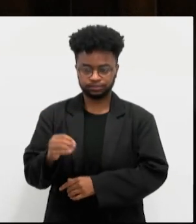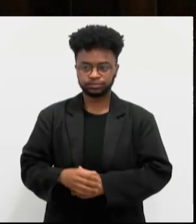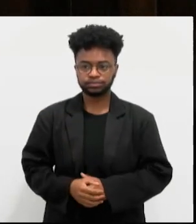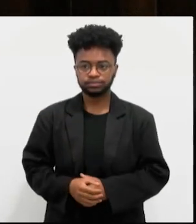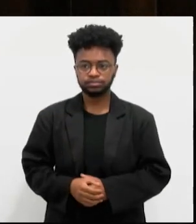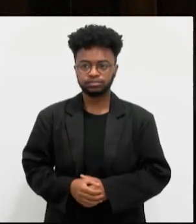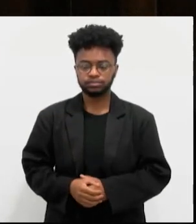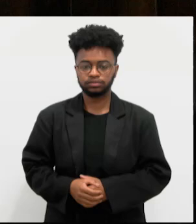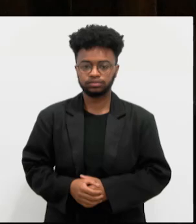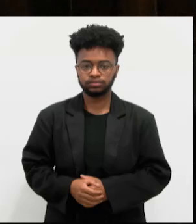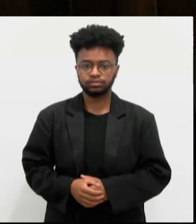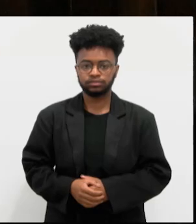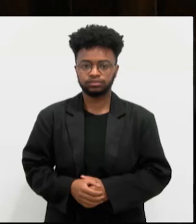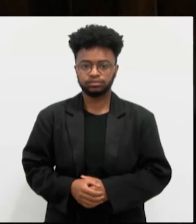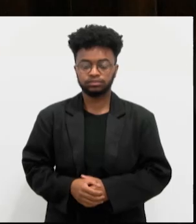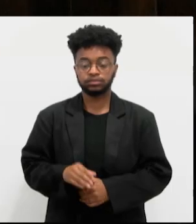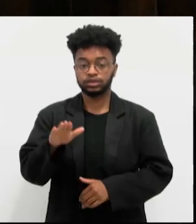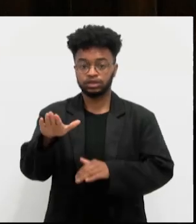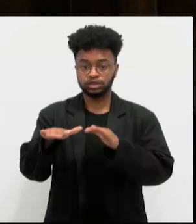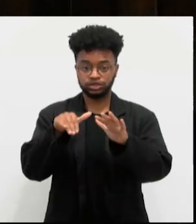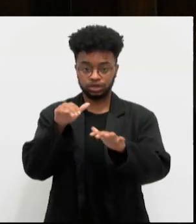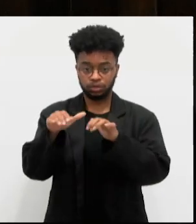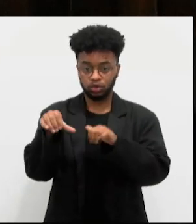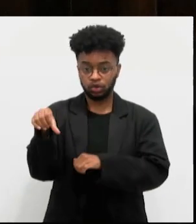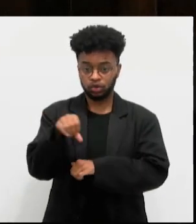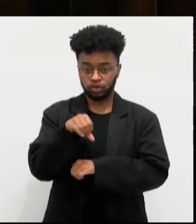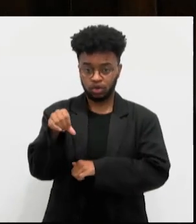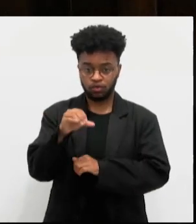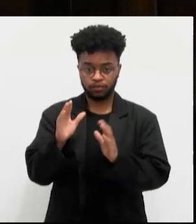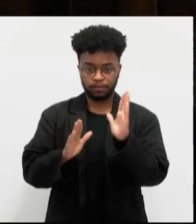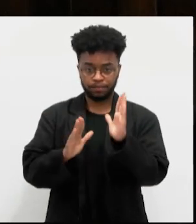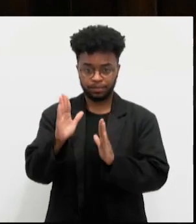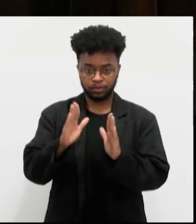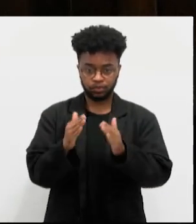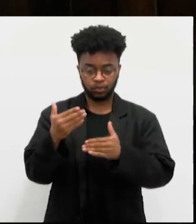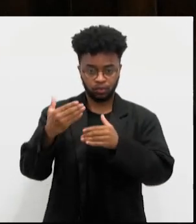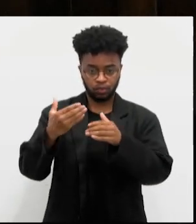Foram convocados para a 9ª etapa do concurso